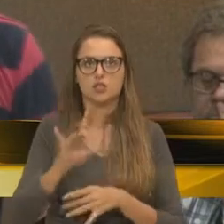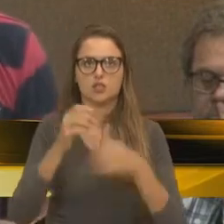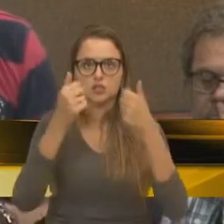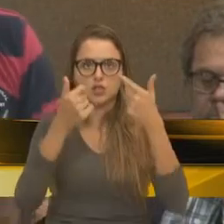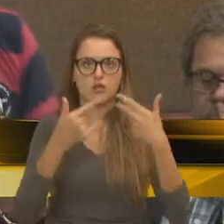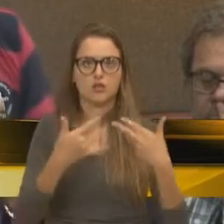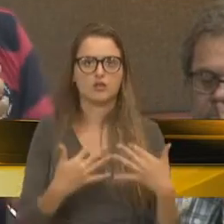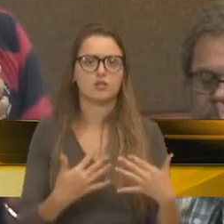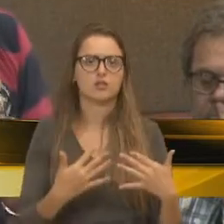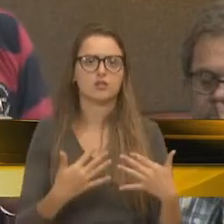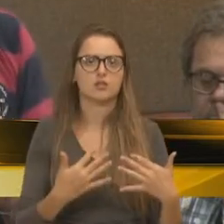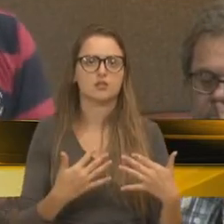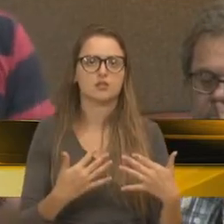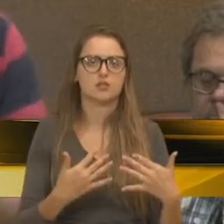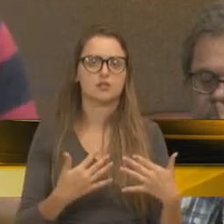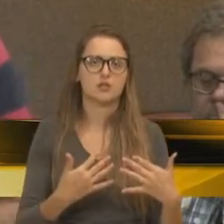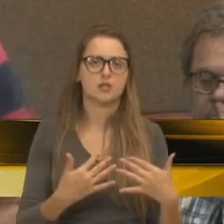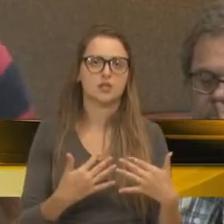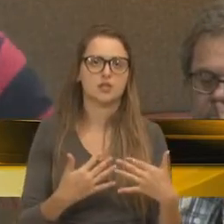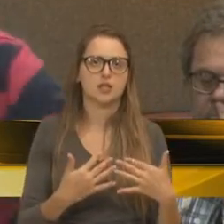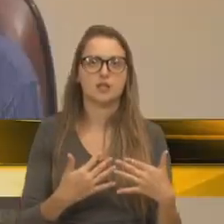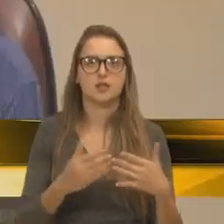claro e se essa ressalva